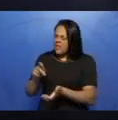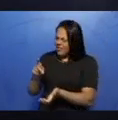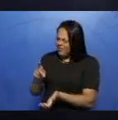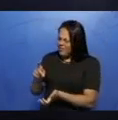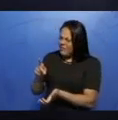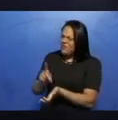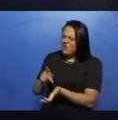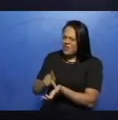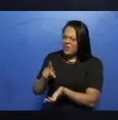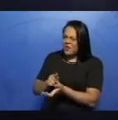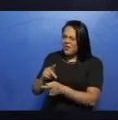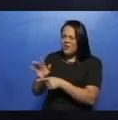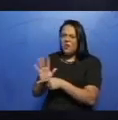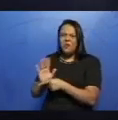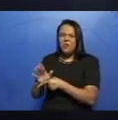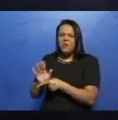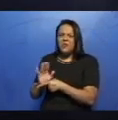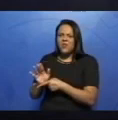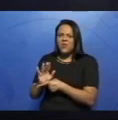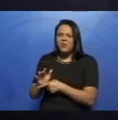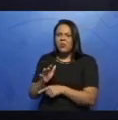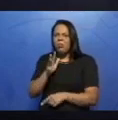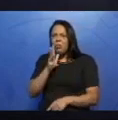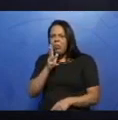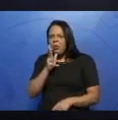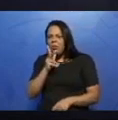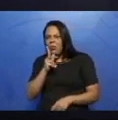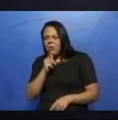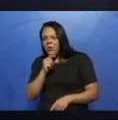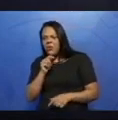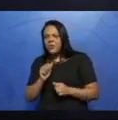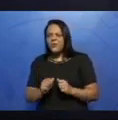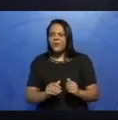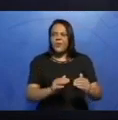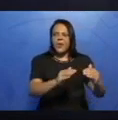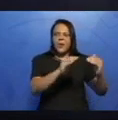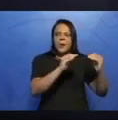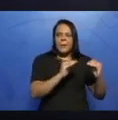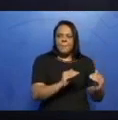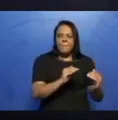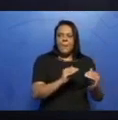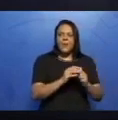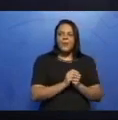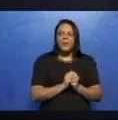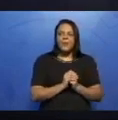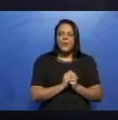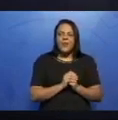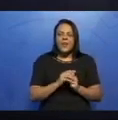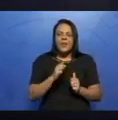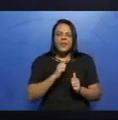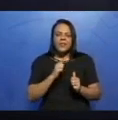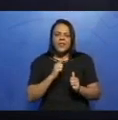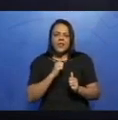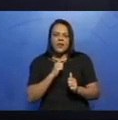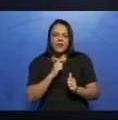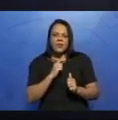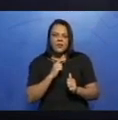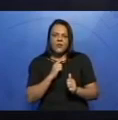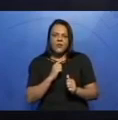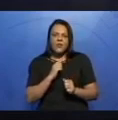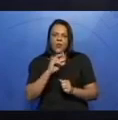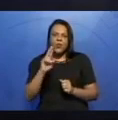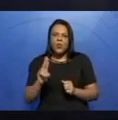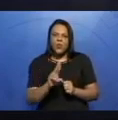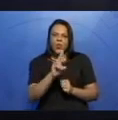O núcleo do sujeito é um nome, por exemplo. Substantivo ou pronome substantivo. Então, eu estou usando ali, fiz o